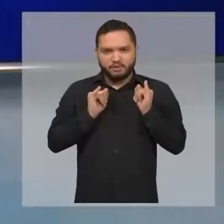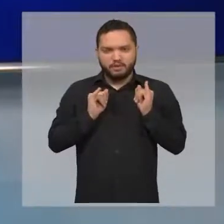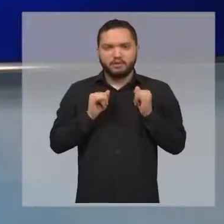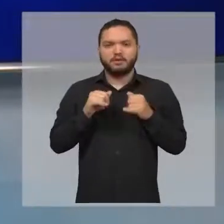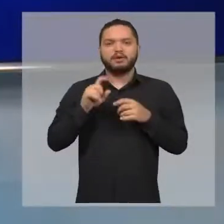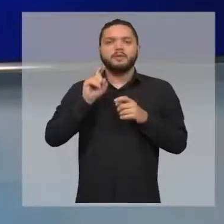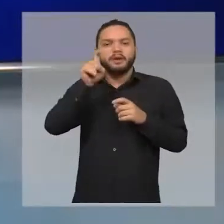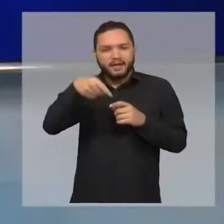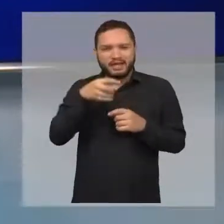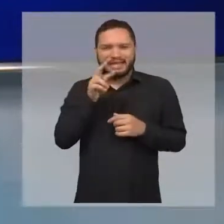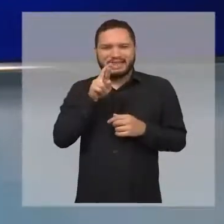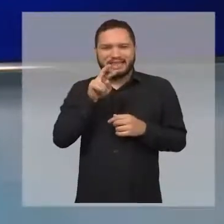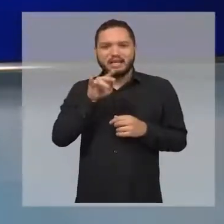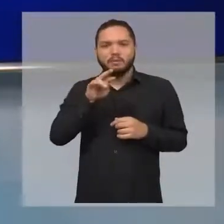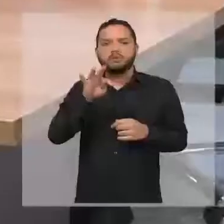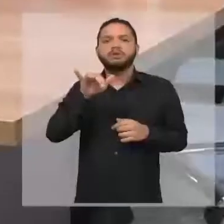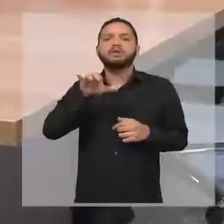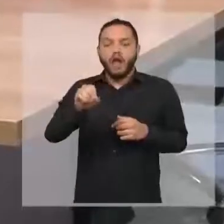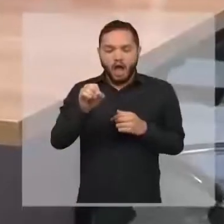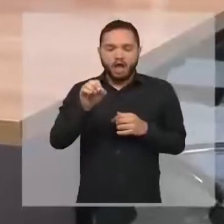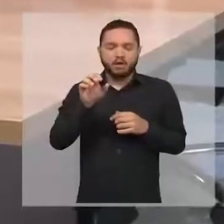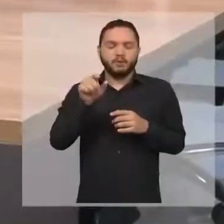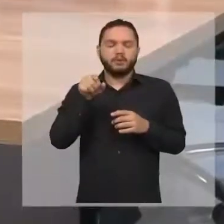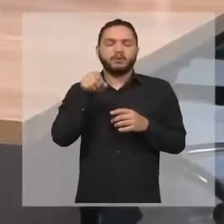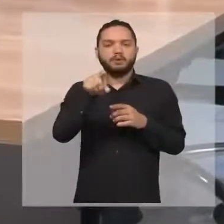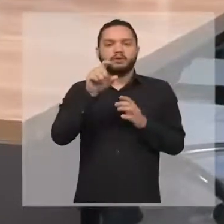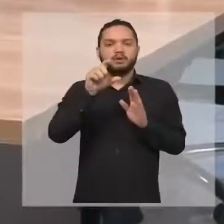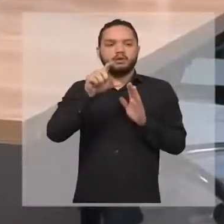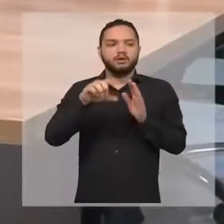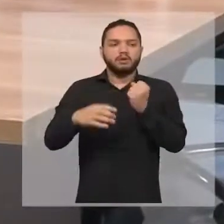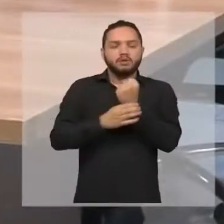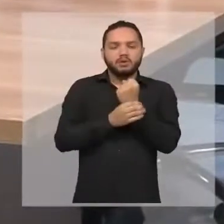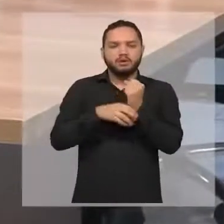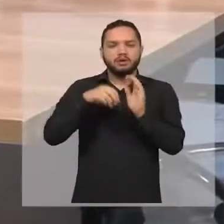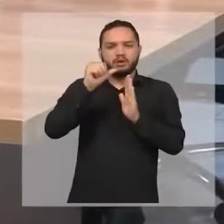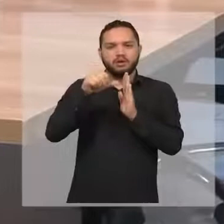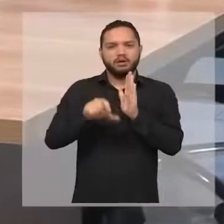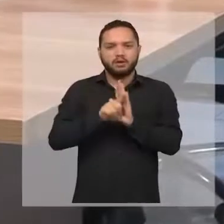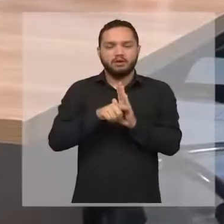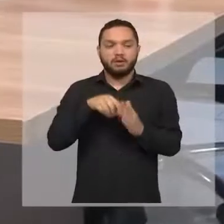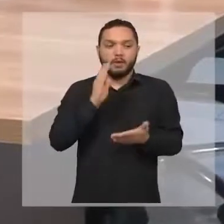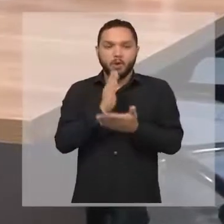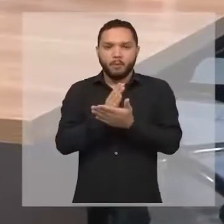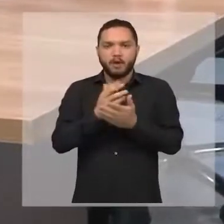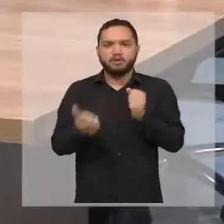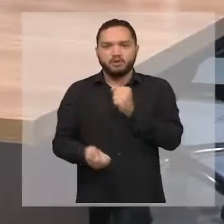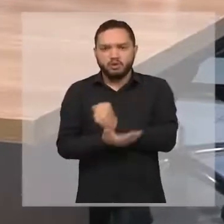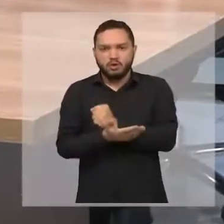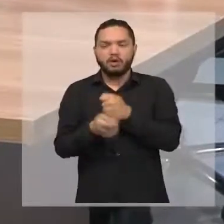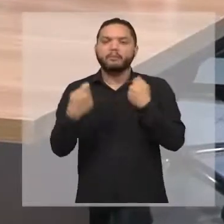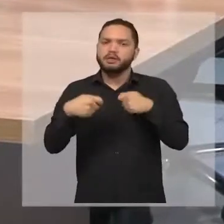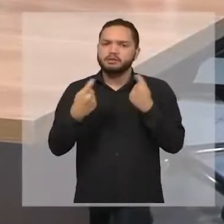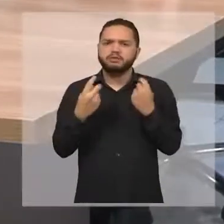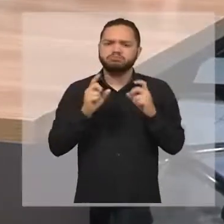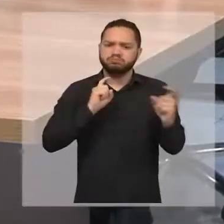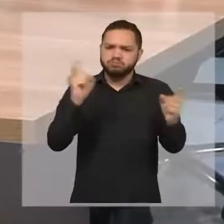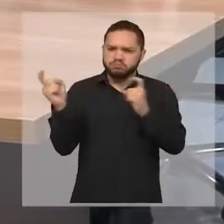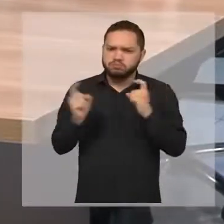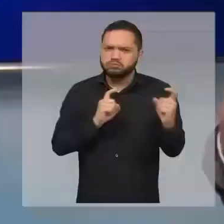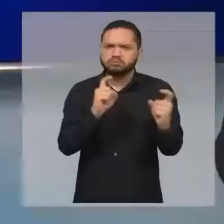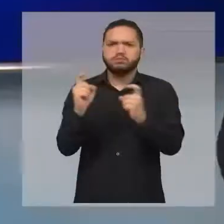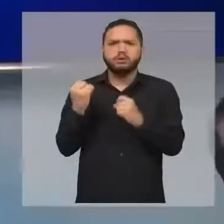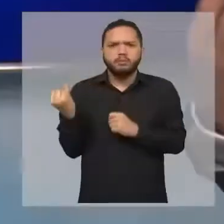a reforma da segurança, quer dizer, do combate à corrupção, precisam ser discutidas, debatidas, e o senhor é o